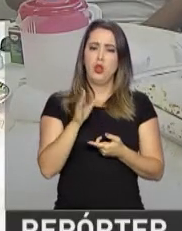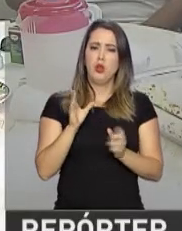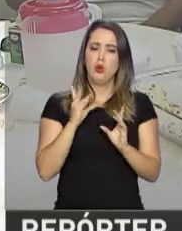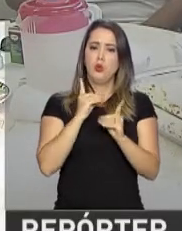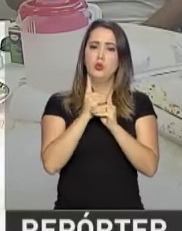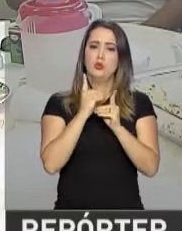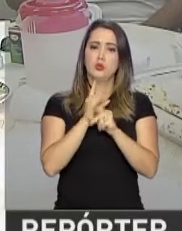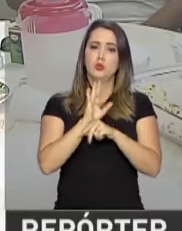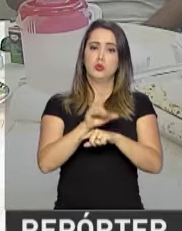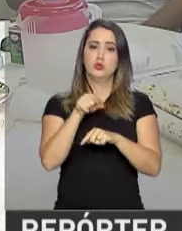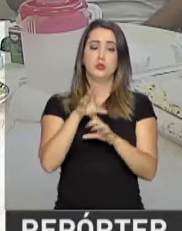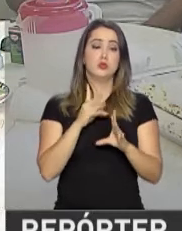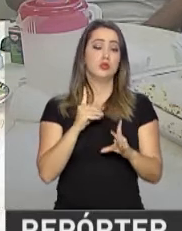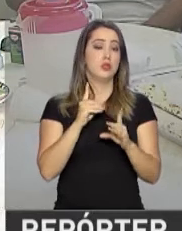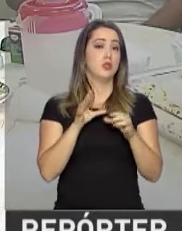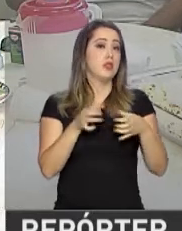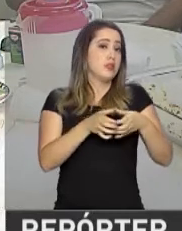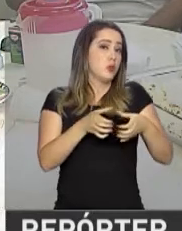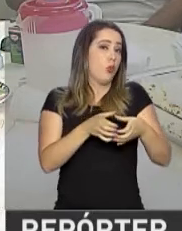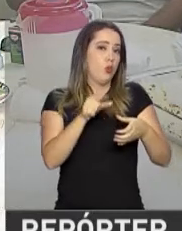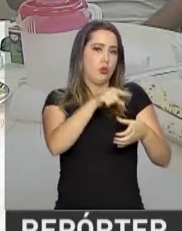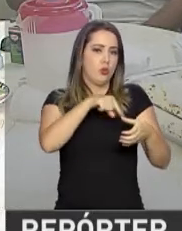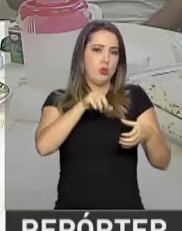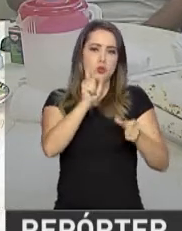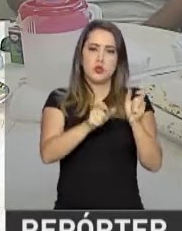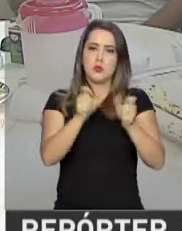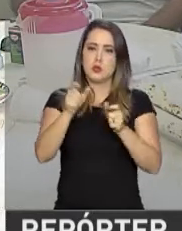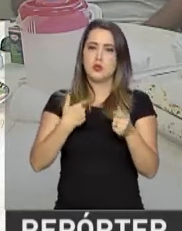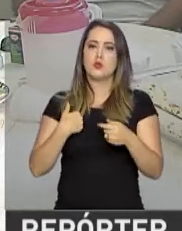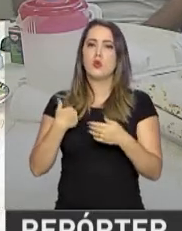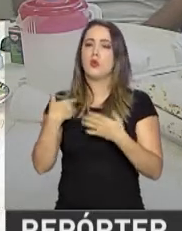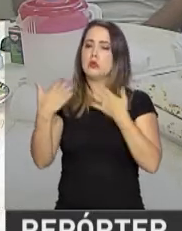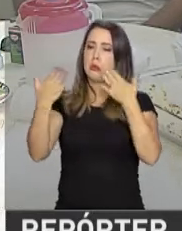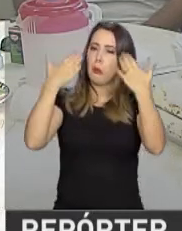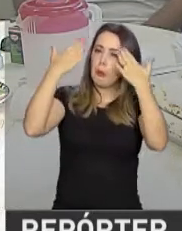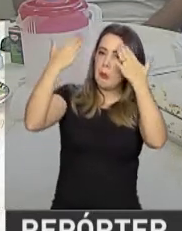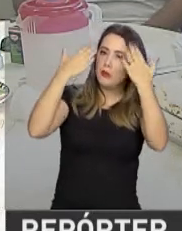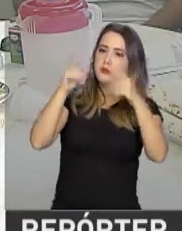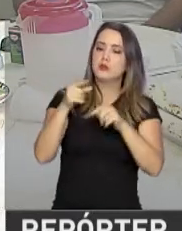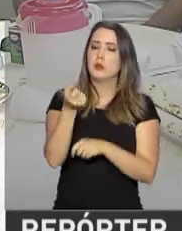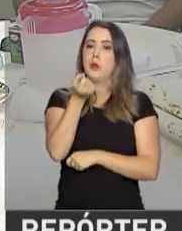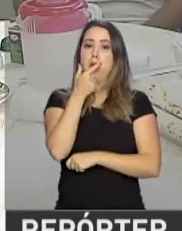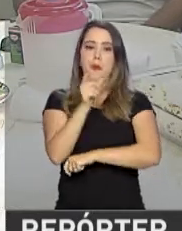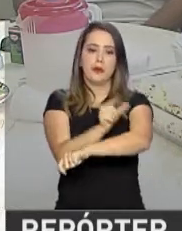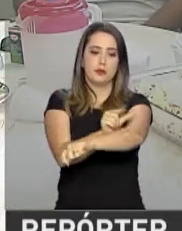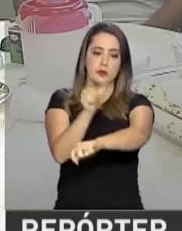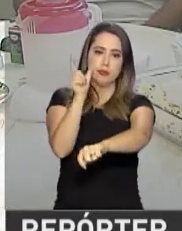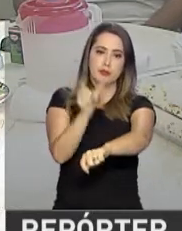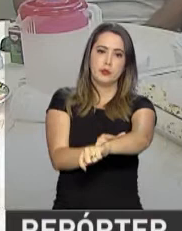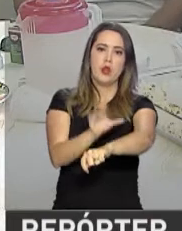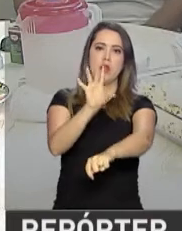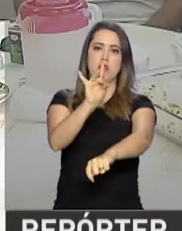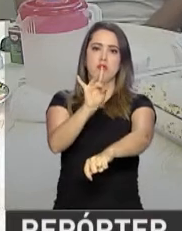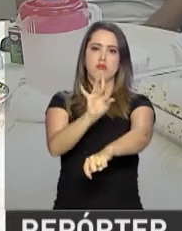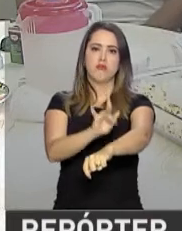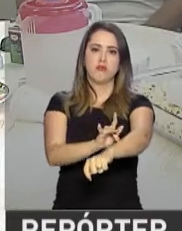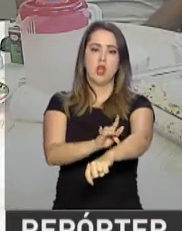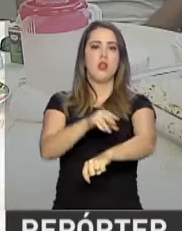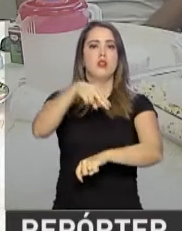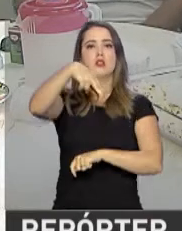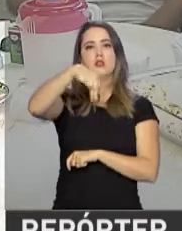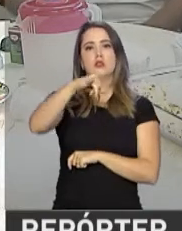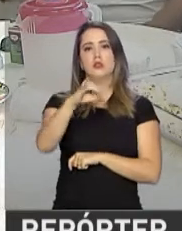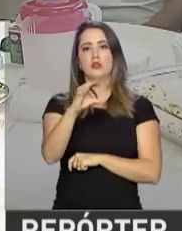grupo no distrito federal aqui o tratamento conta com terapia e medicamentos como adesivos de nicotina e é todo feito